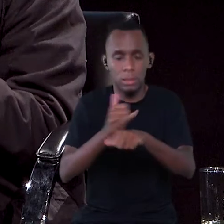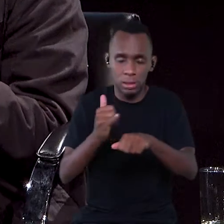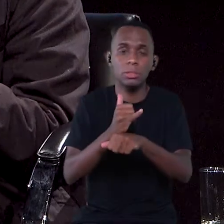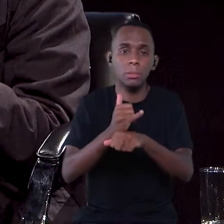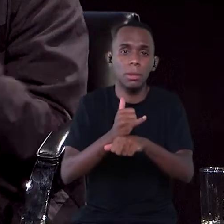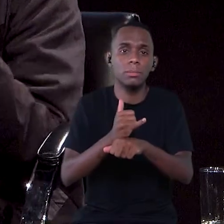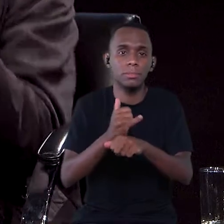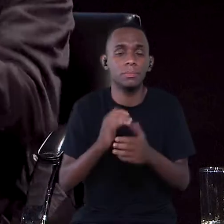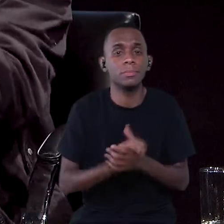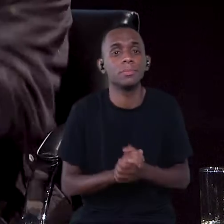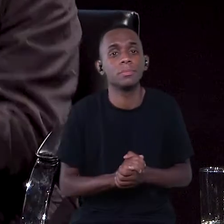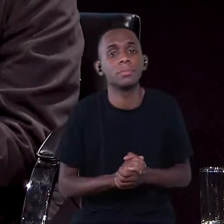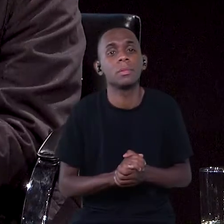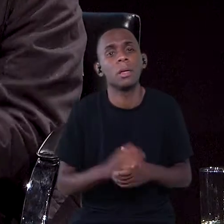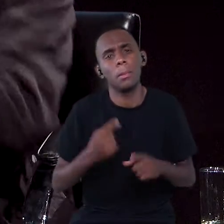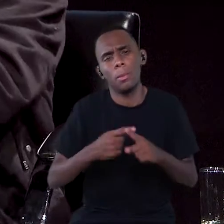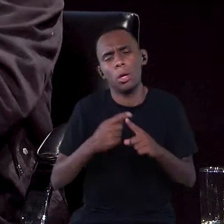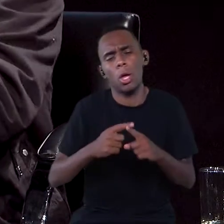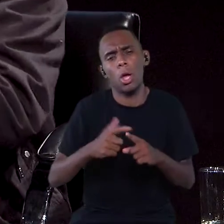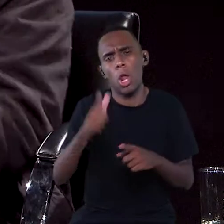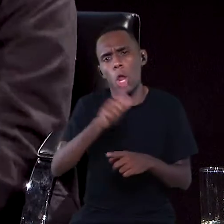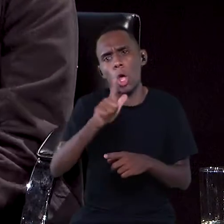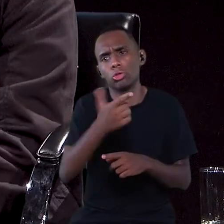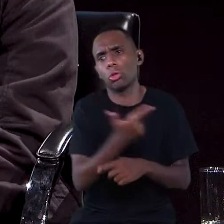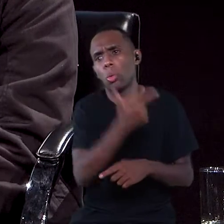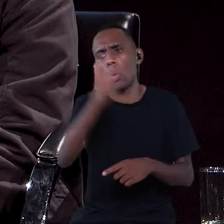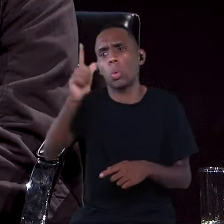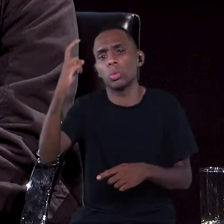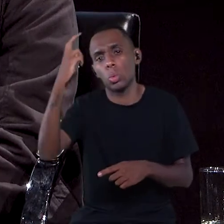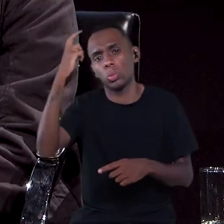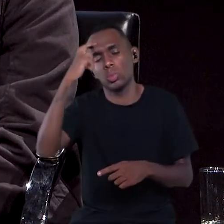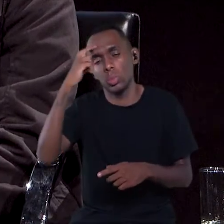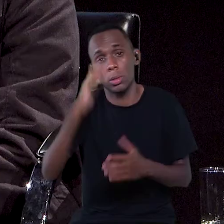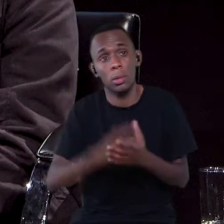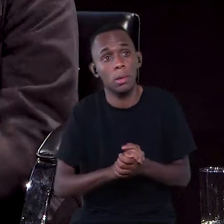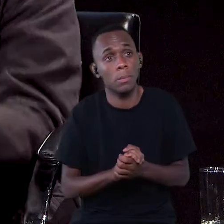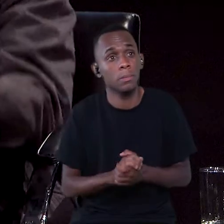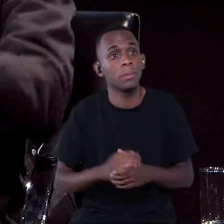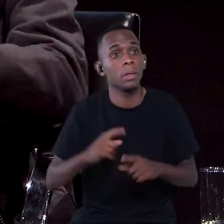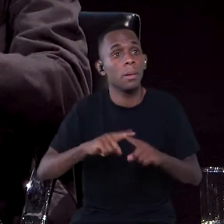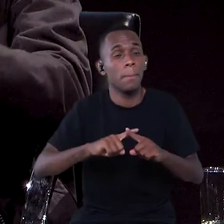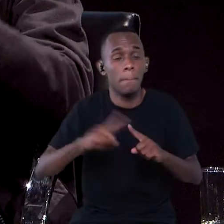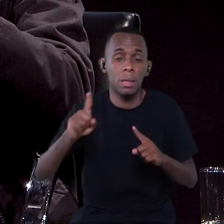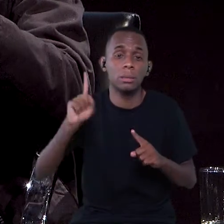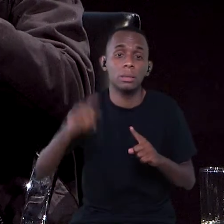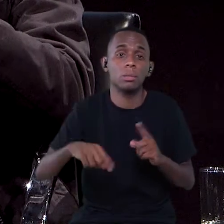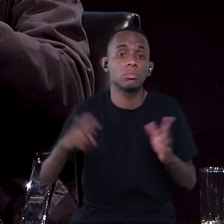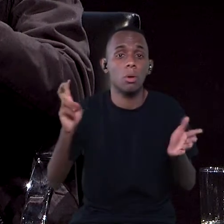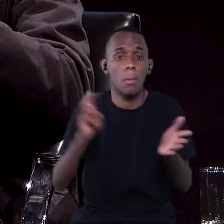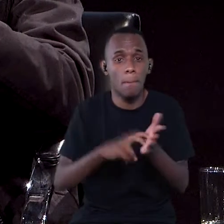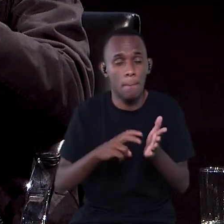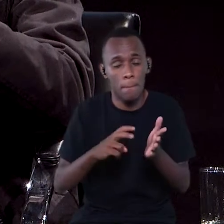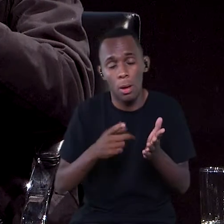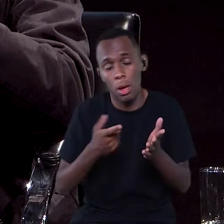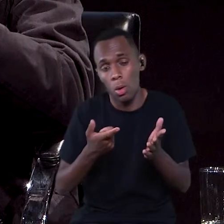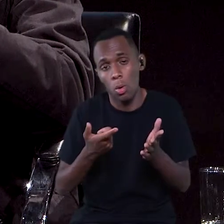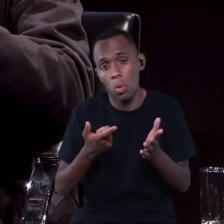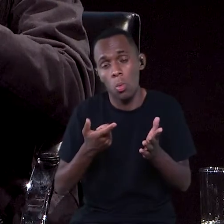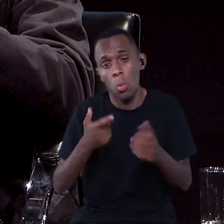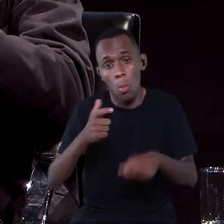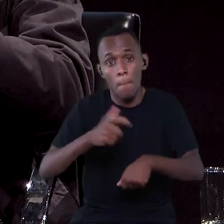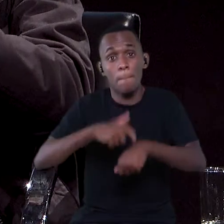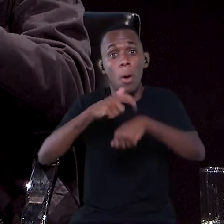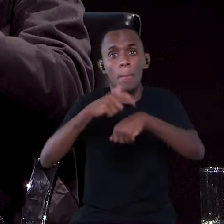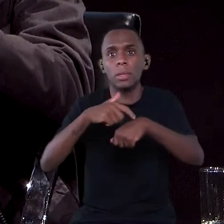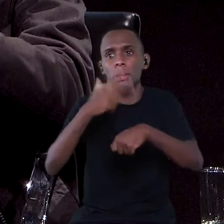do mundo, mas porque ele vem de uma outra lógica cultural, a gente pode falar sobre ela depois, mas é um momento assim mais recente em que a palavra utopia